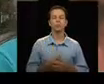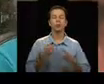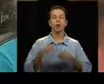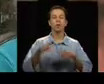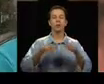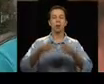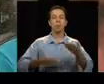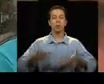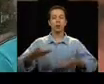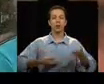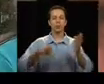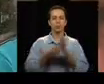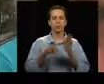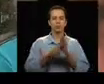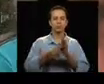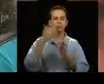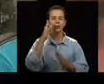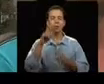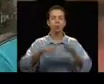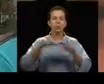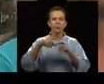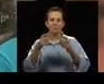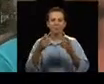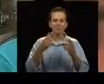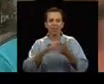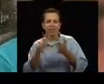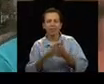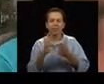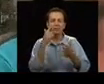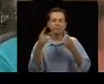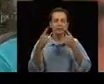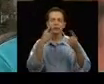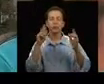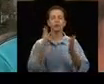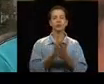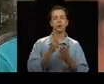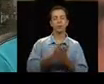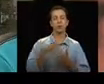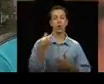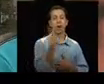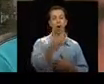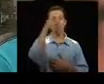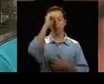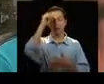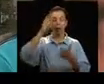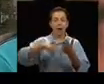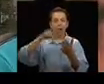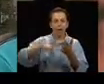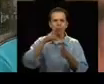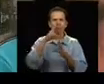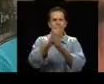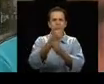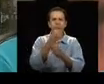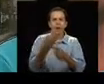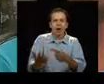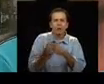Porque a gente que trabalha de empregada doméstica, assim, né? A pessoa não sabe dos produtos que tem que passar para limpeza, né? E assim, aprendendo a ler já é uma força,